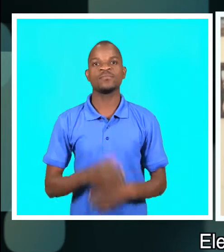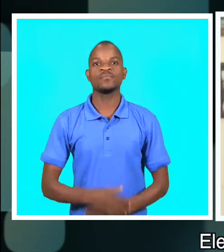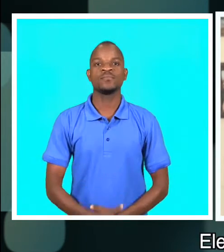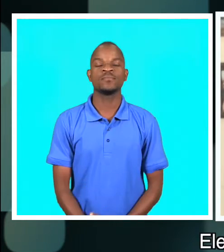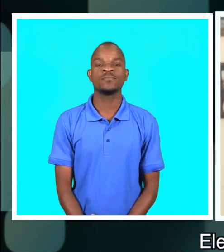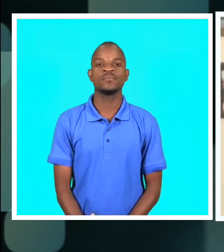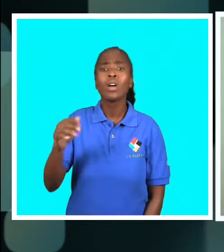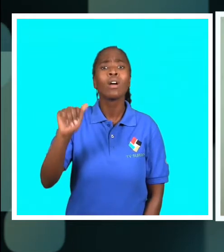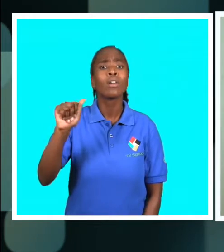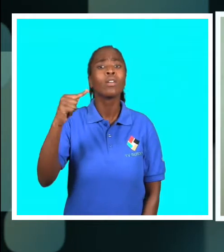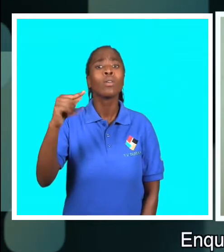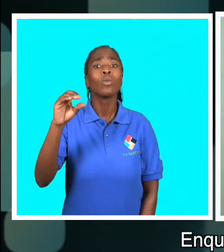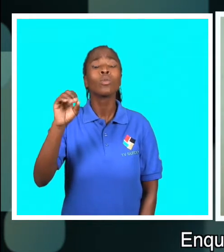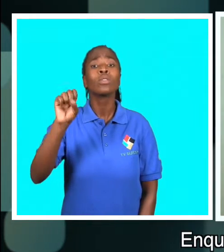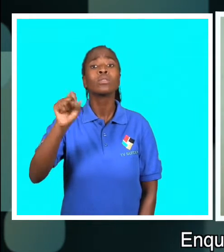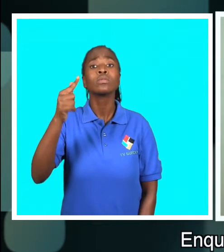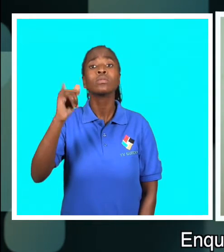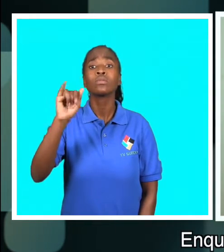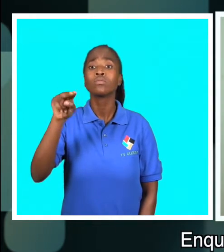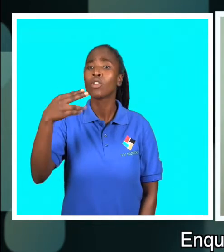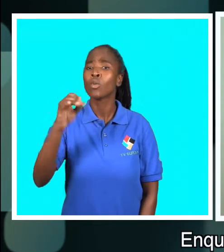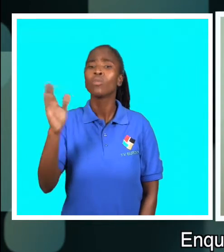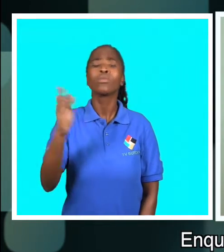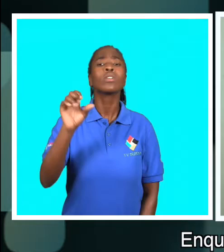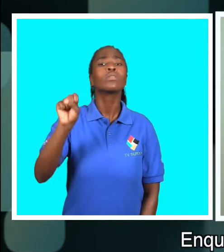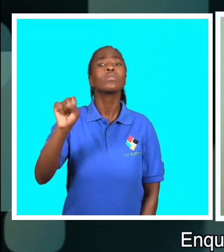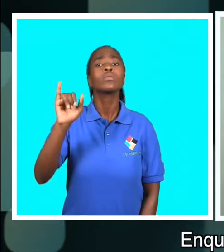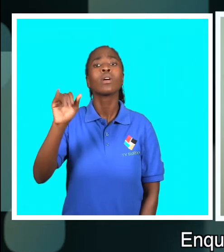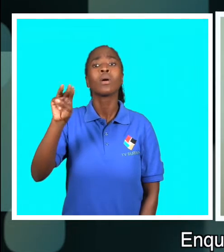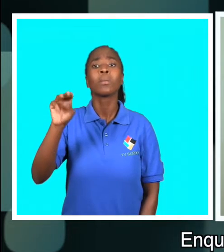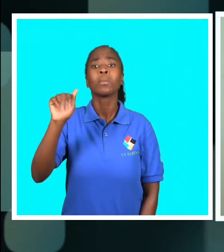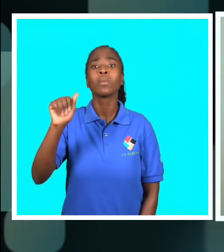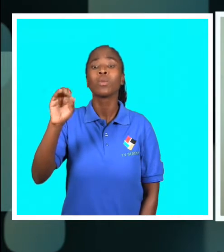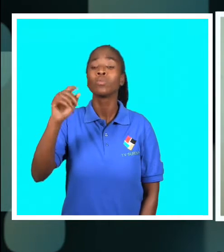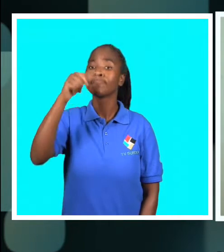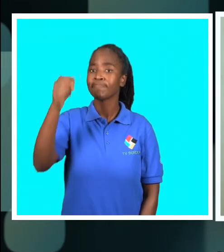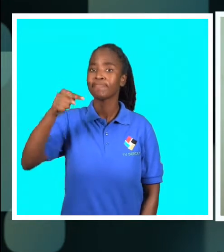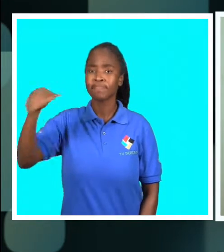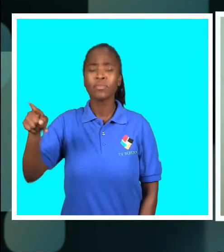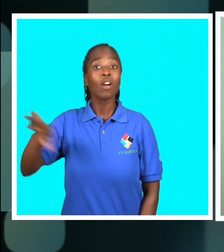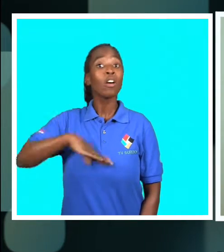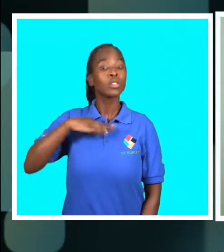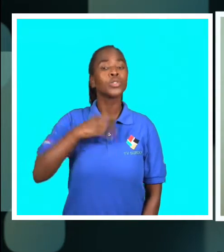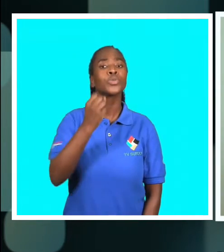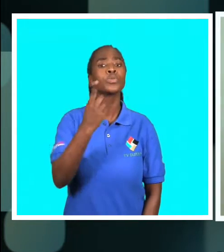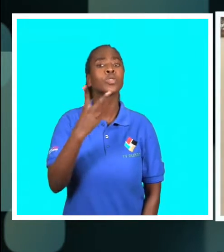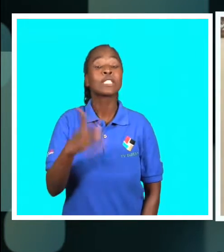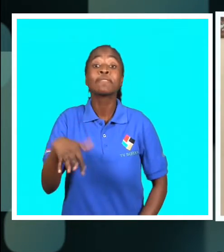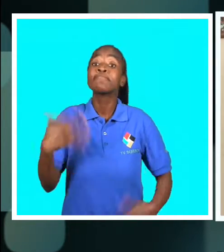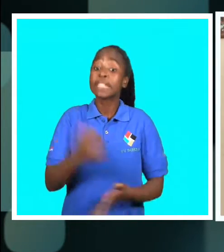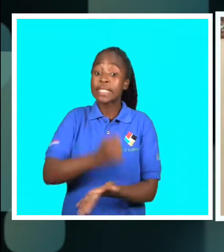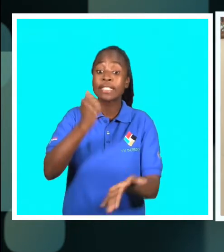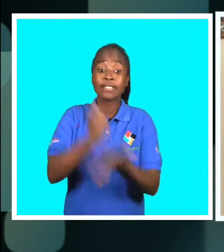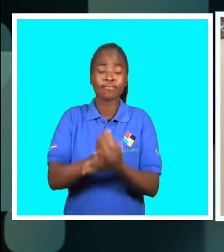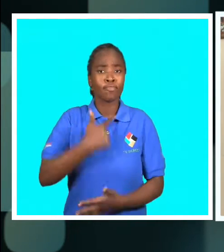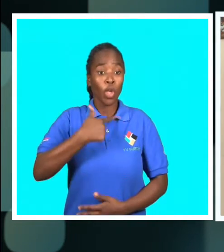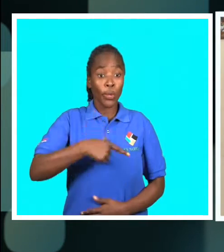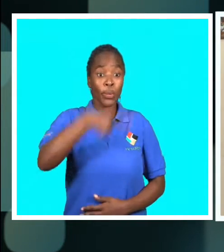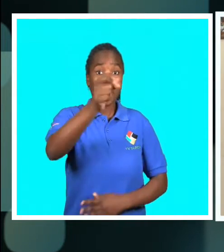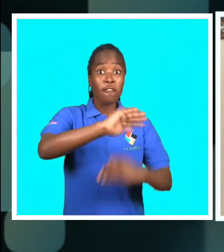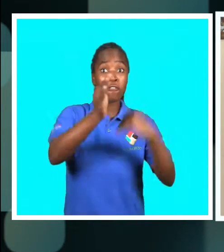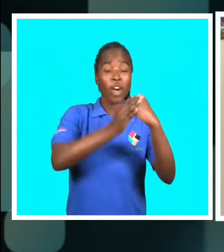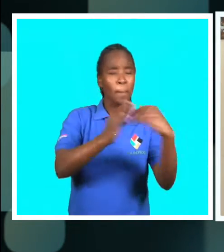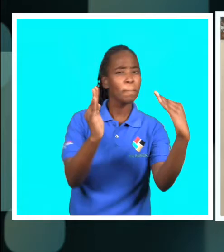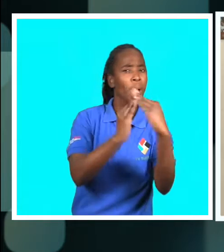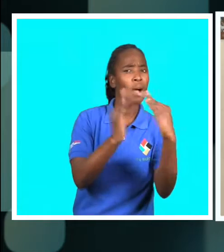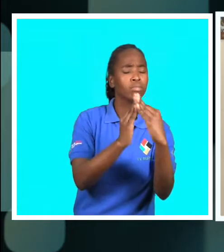em casa. Enquanto uns regressam, outros saem. É o caso de Agostinho Simeão, de apenas 12